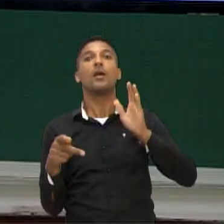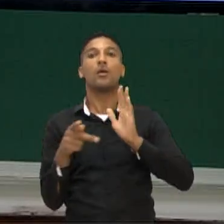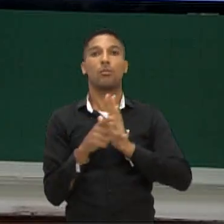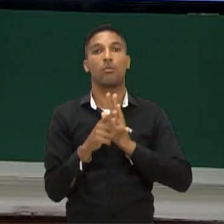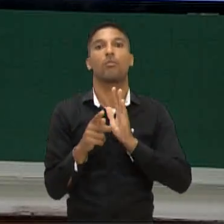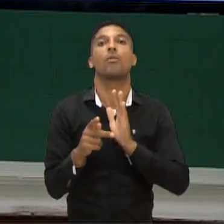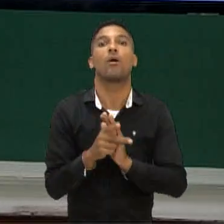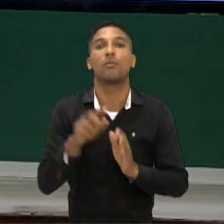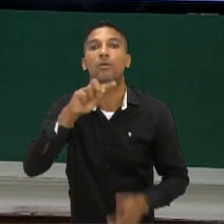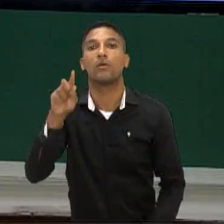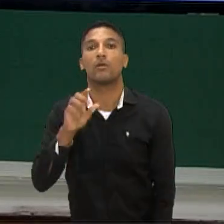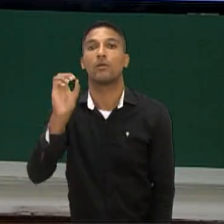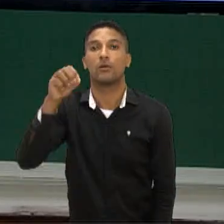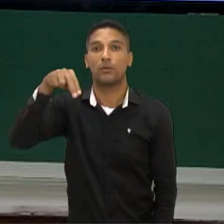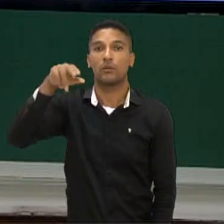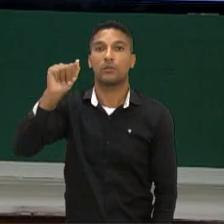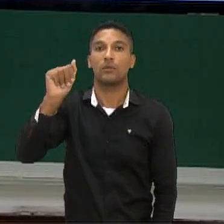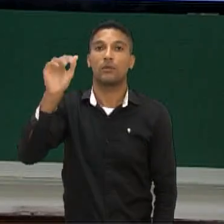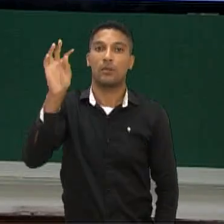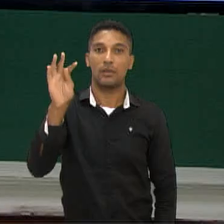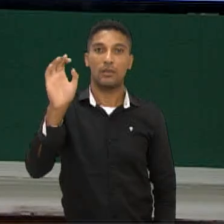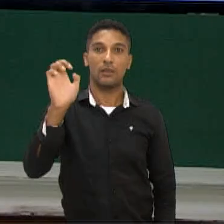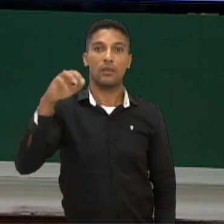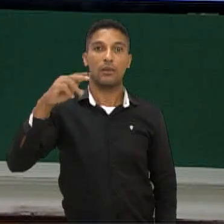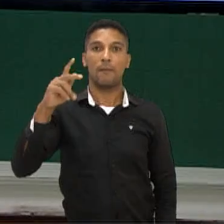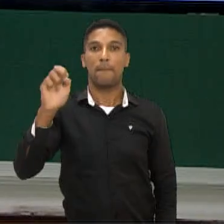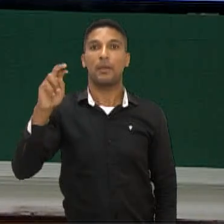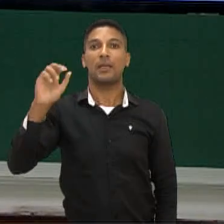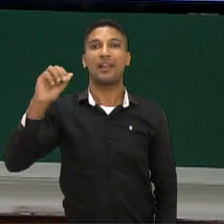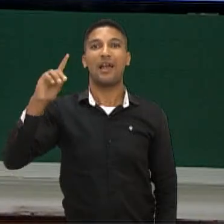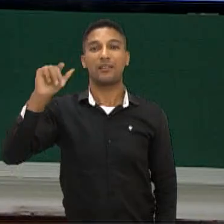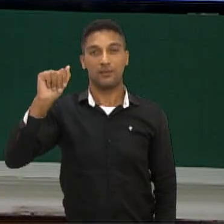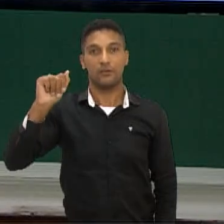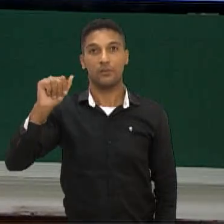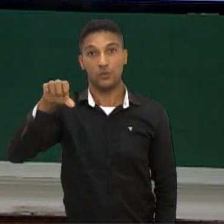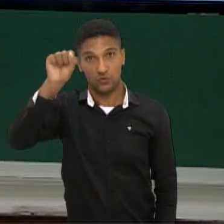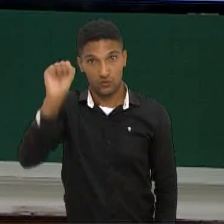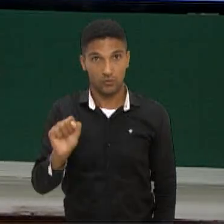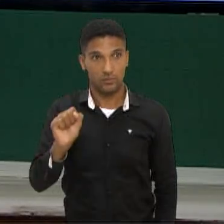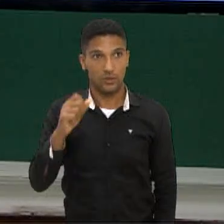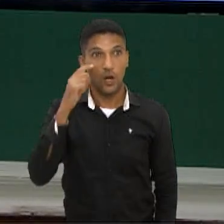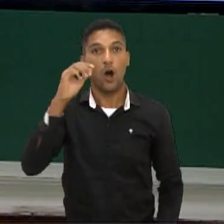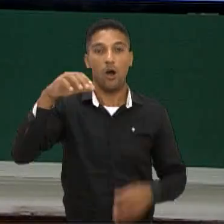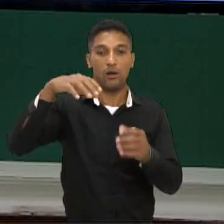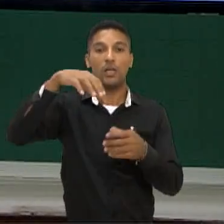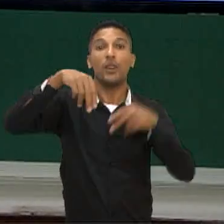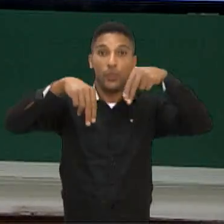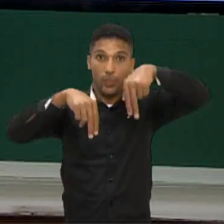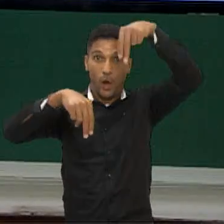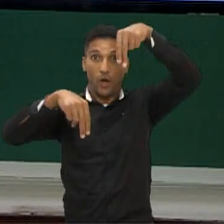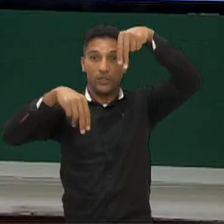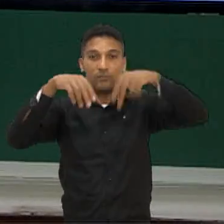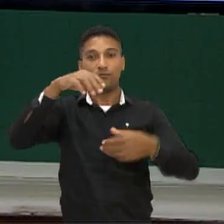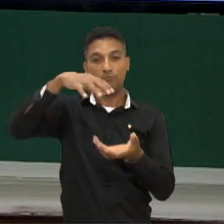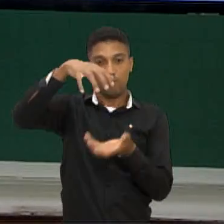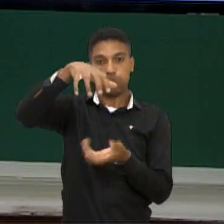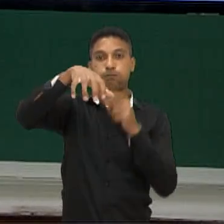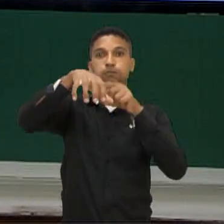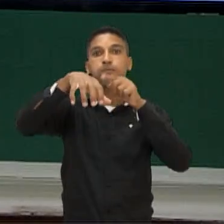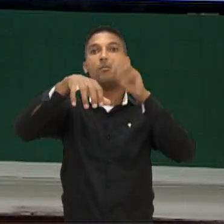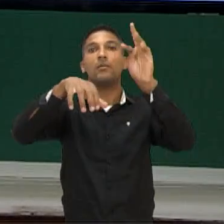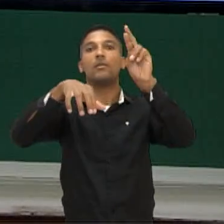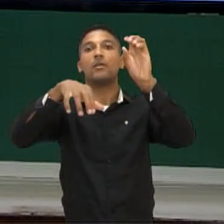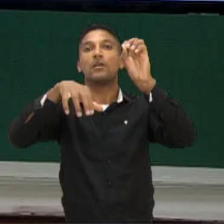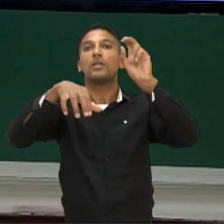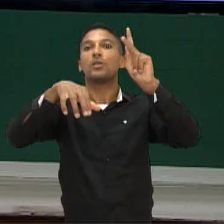Nunca podemos esquecer ali das zonas térmicas da Terra, Trópico de Câncer no hemisfério norte, Trópico de